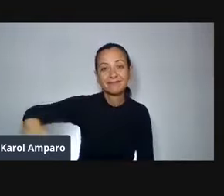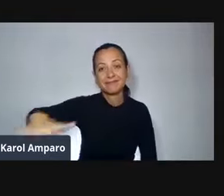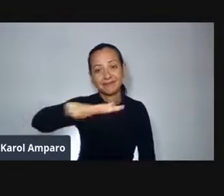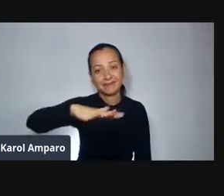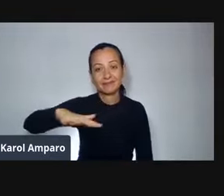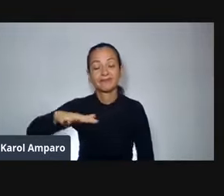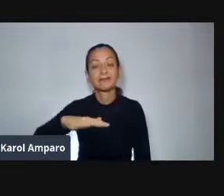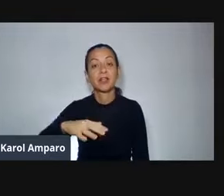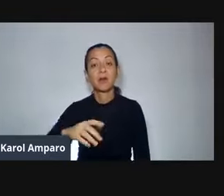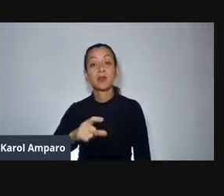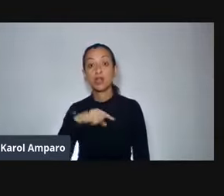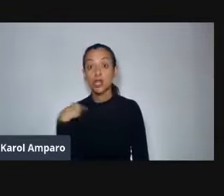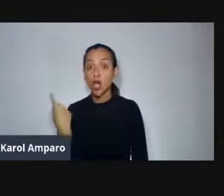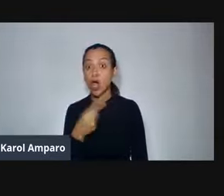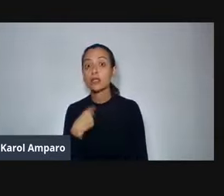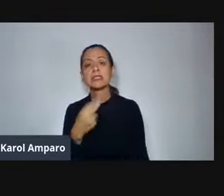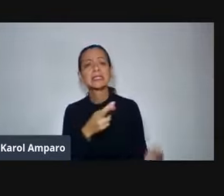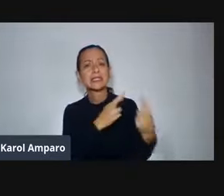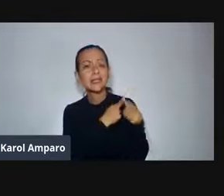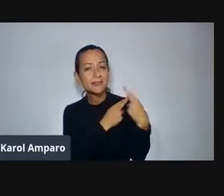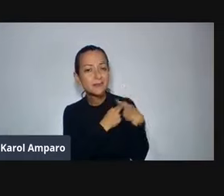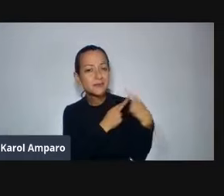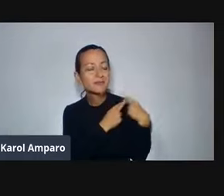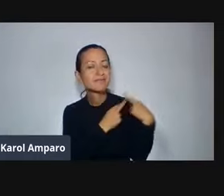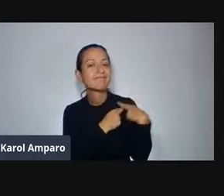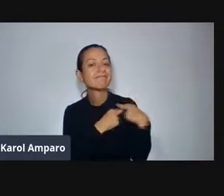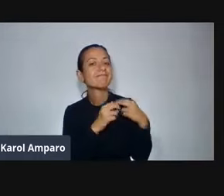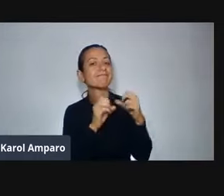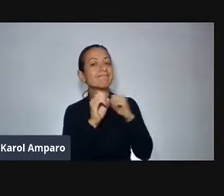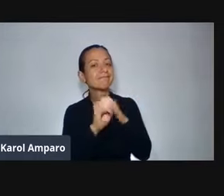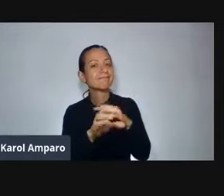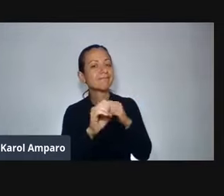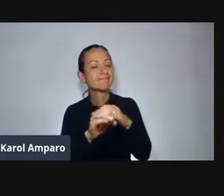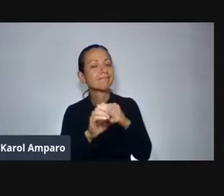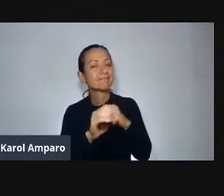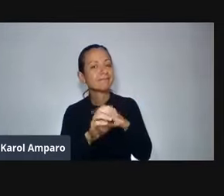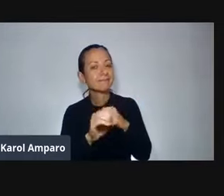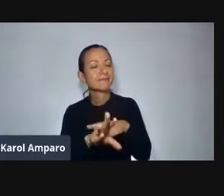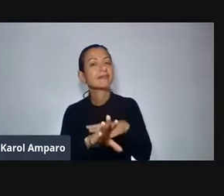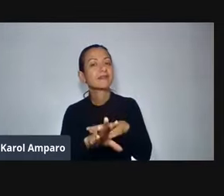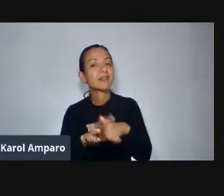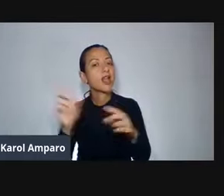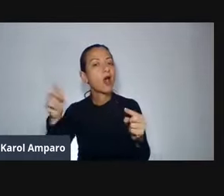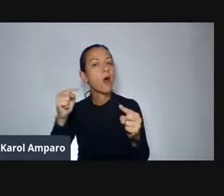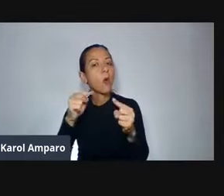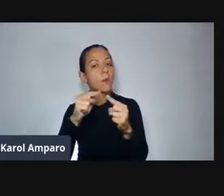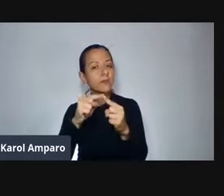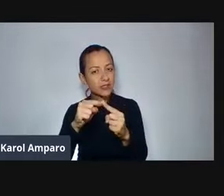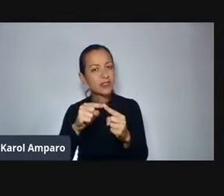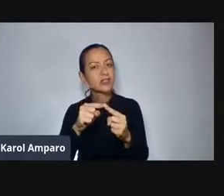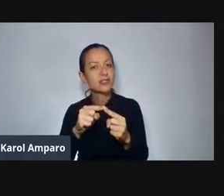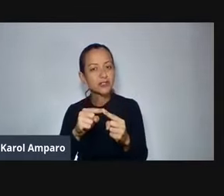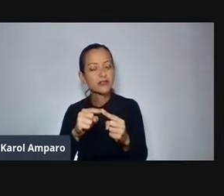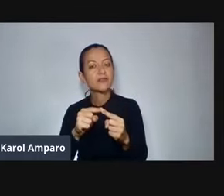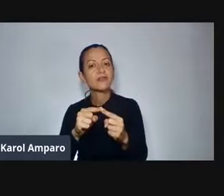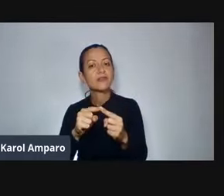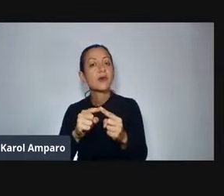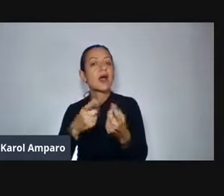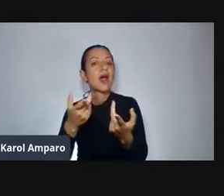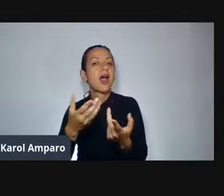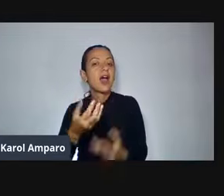grande nos nossos ensinamentos para poder melhorar a situação, melhorar a vida